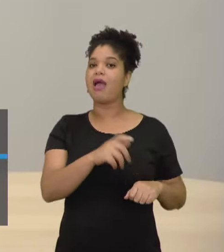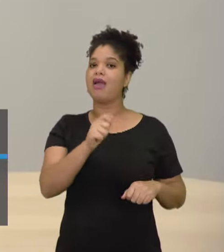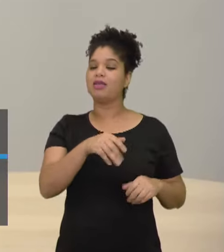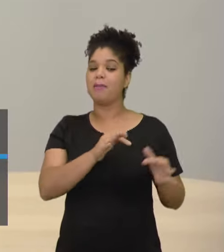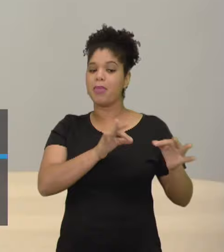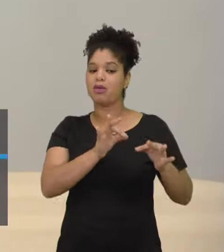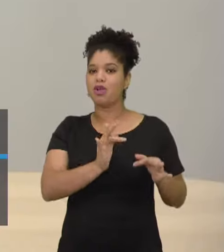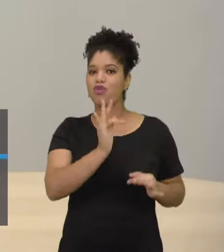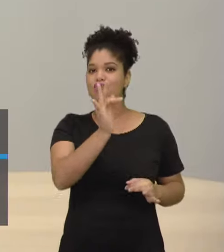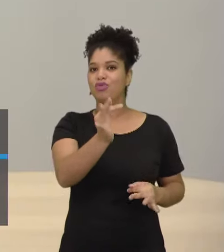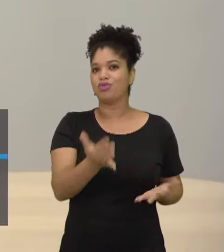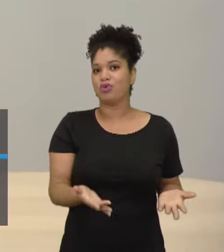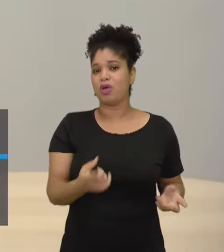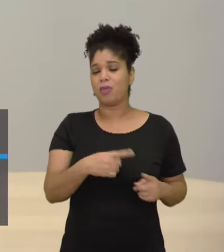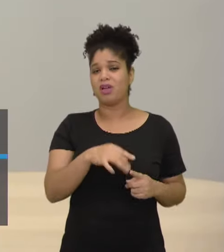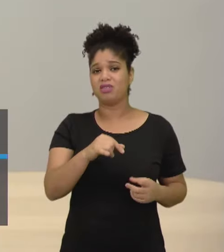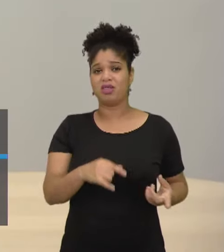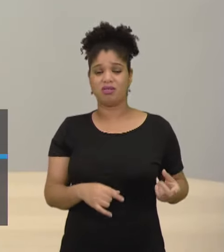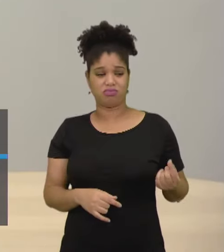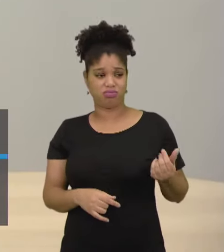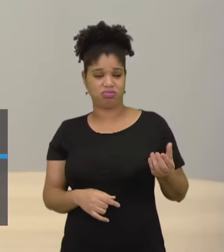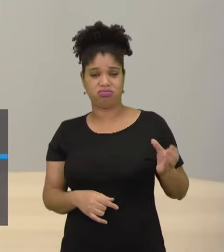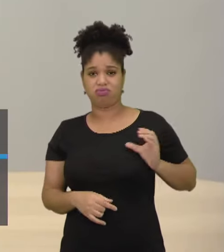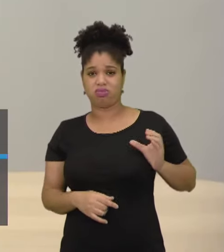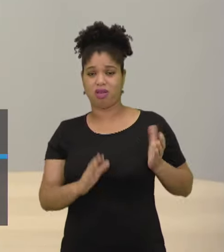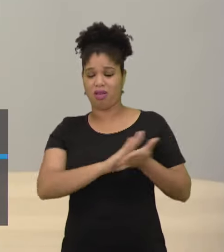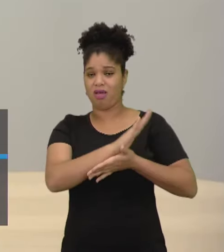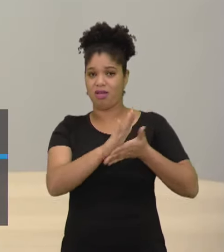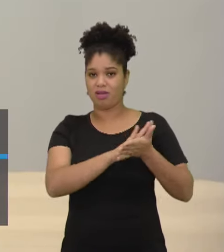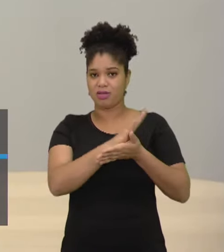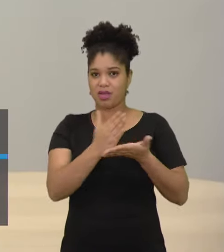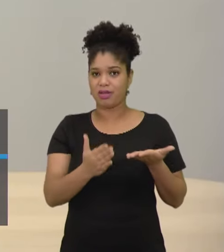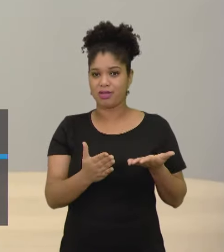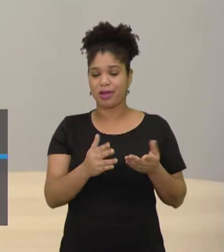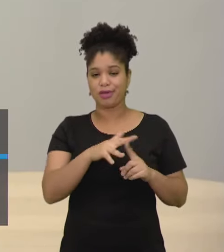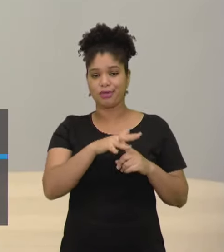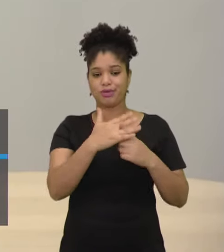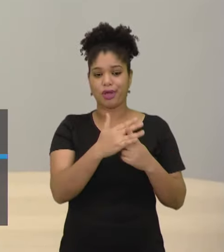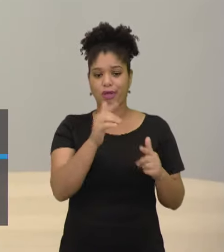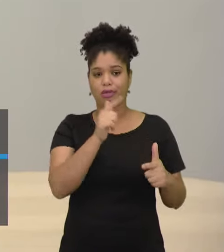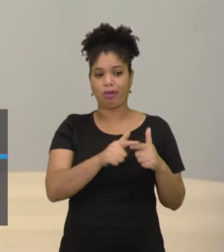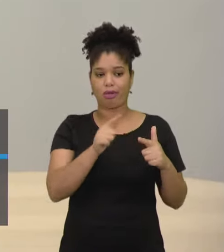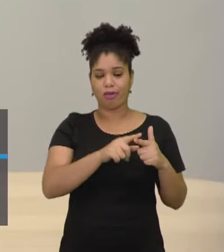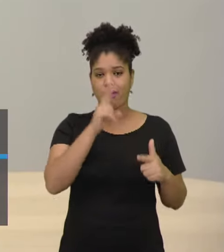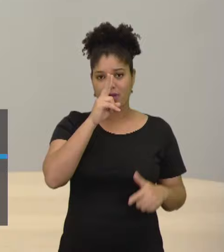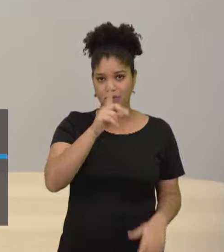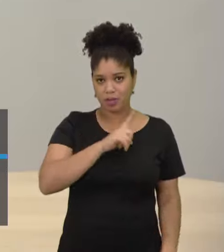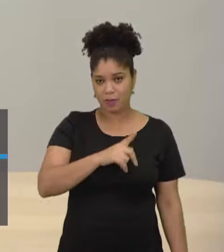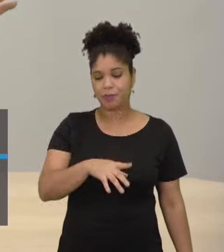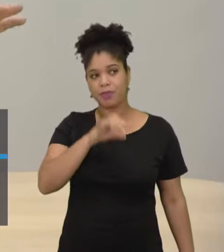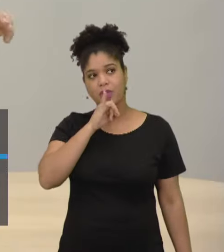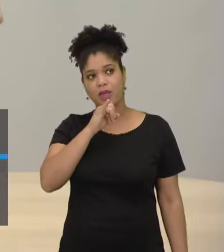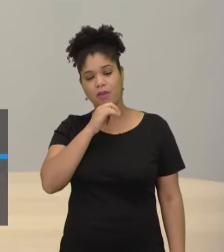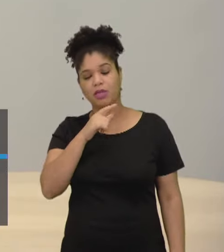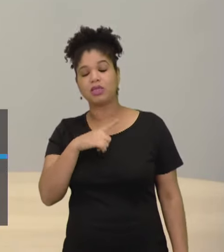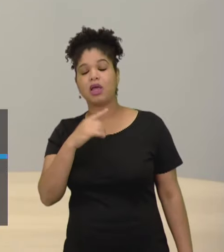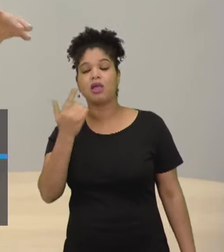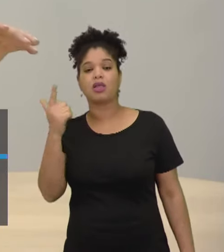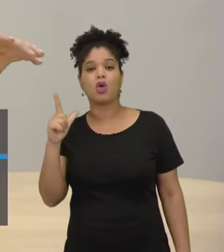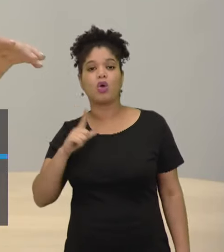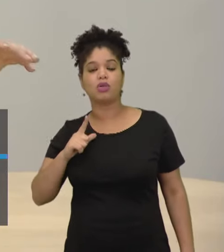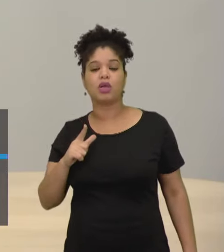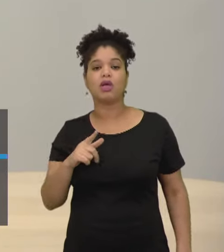tem riqueza, a gente não tem recurso. Se você não tem recurso, uma sociedade entra em colapso. Uma coisa é quando você tem uma sociedade tribal, uma